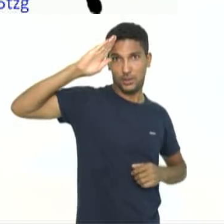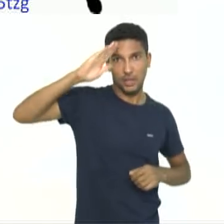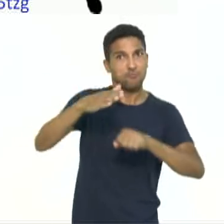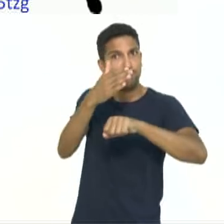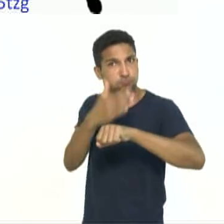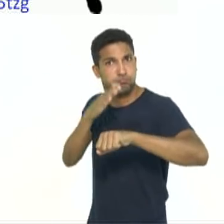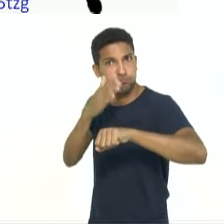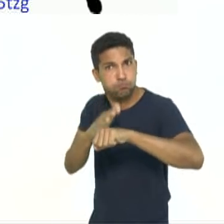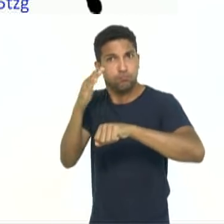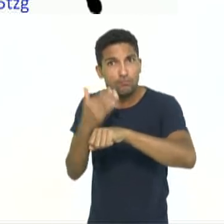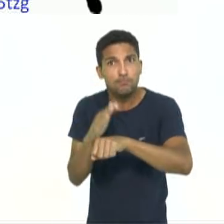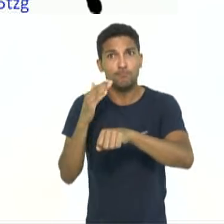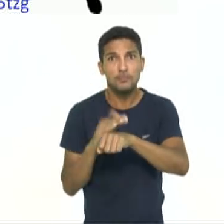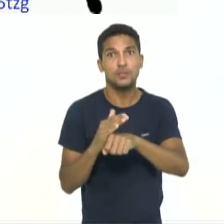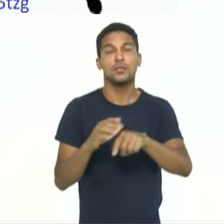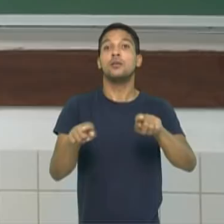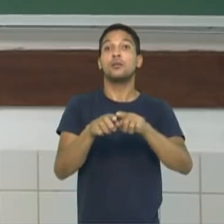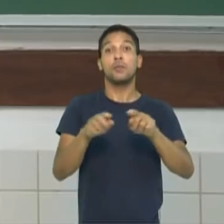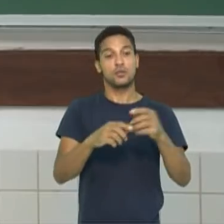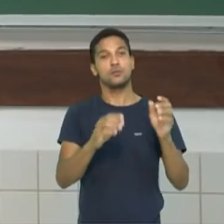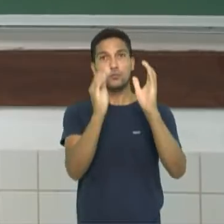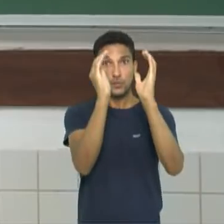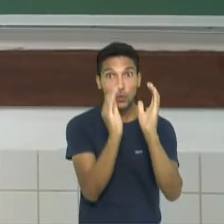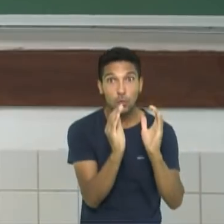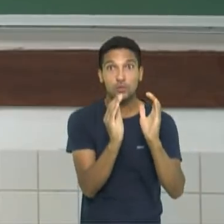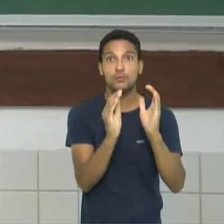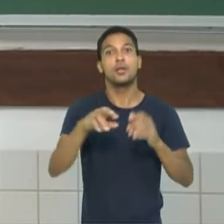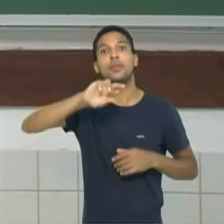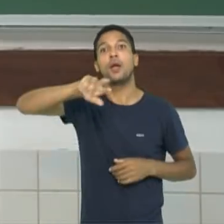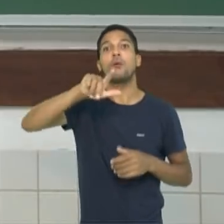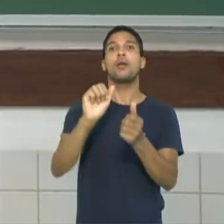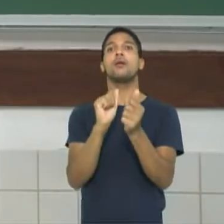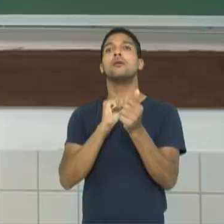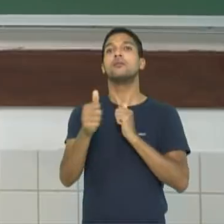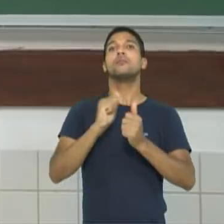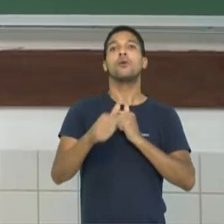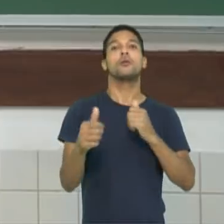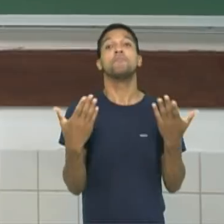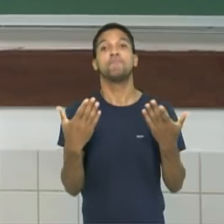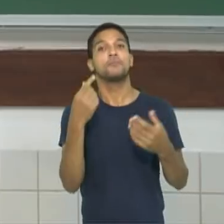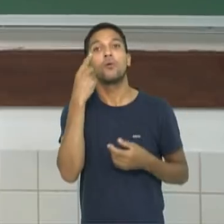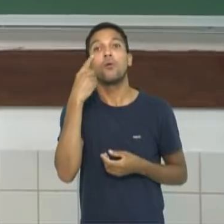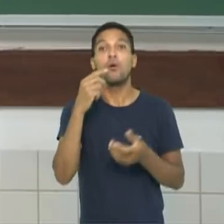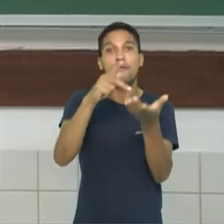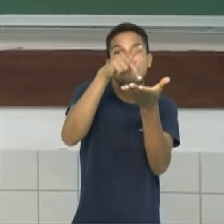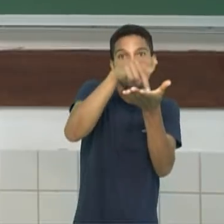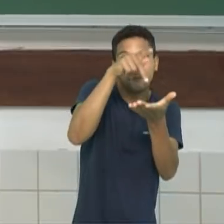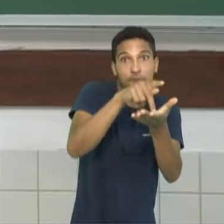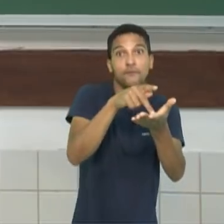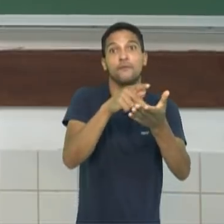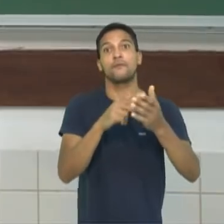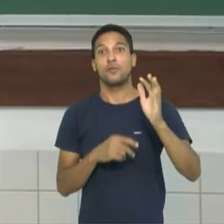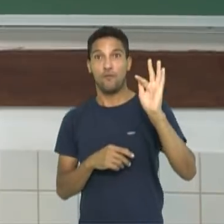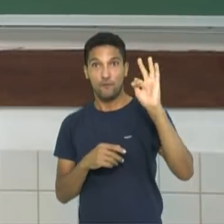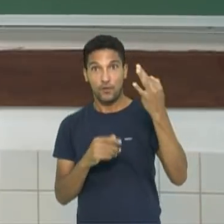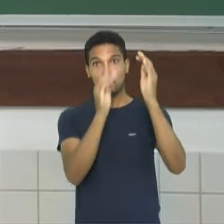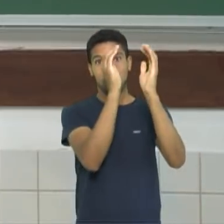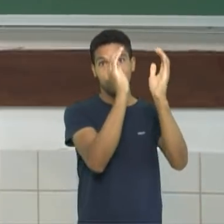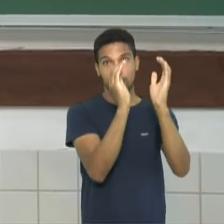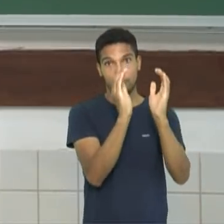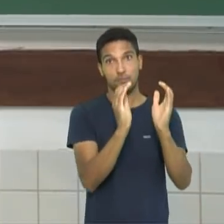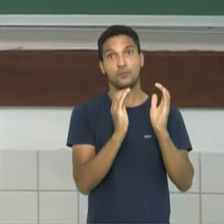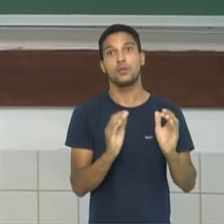técnicas de agarramentos, derrubadas e golpes. Terceiro, estão presentes nos sistemas e treinamentos